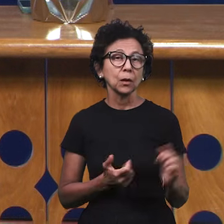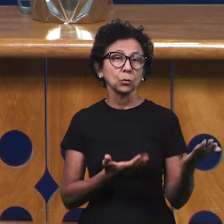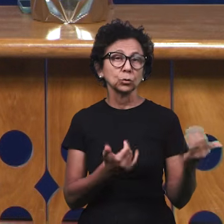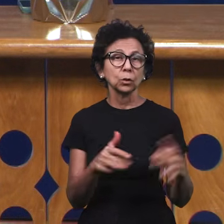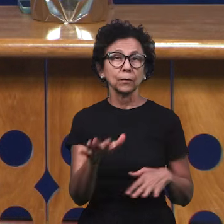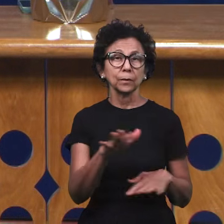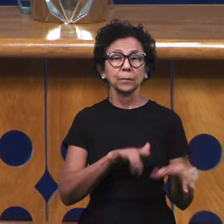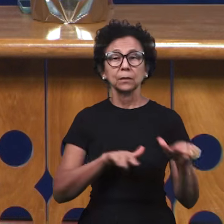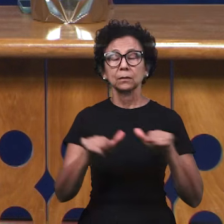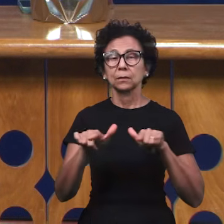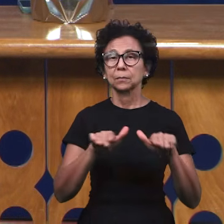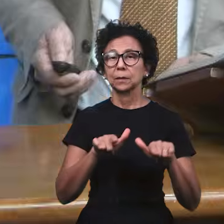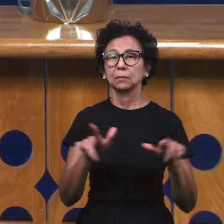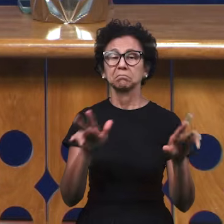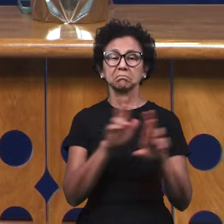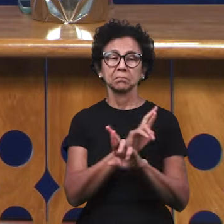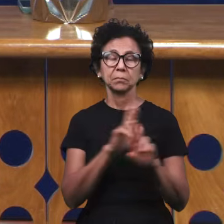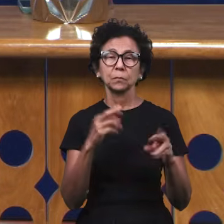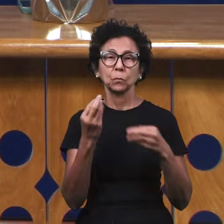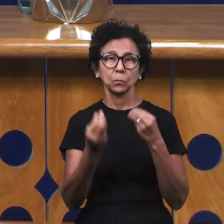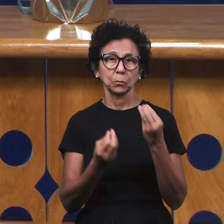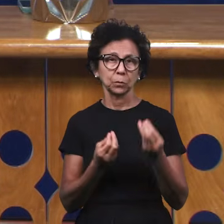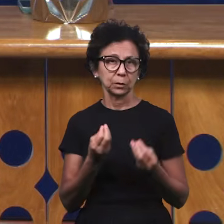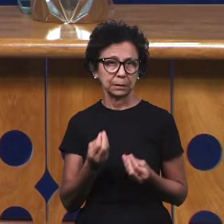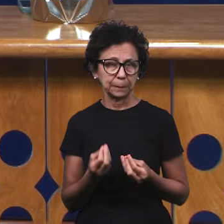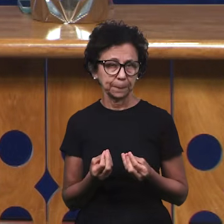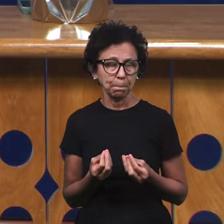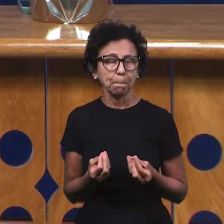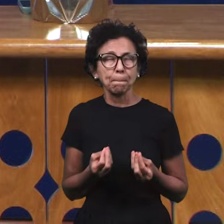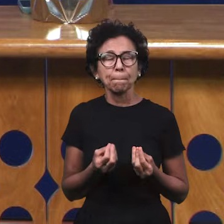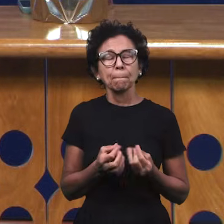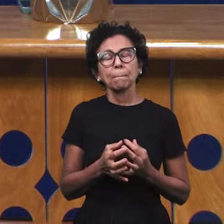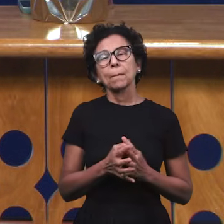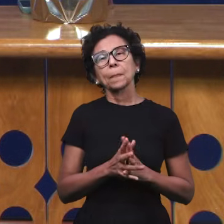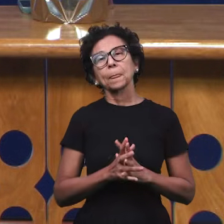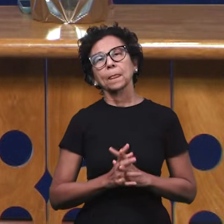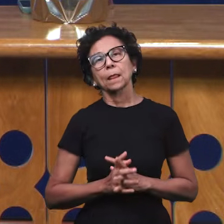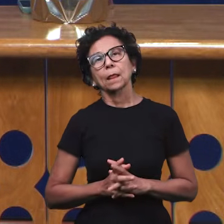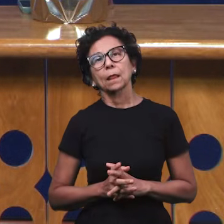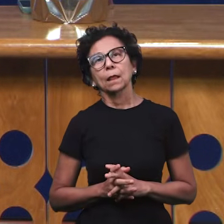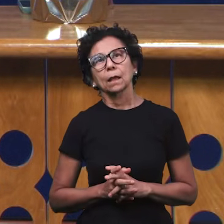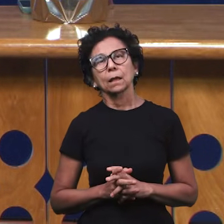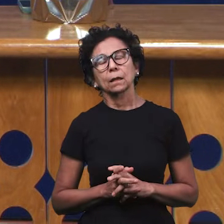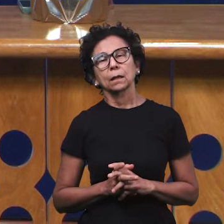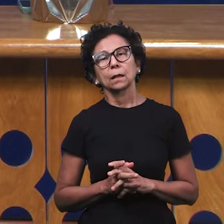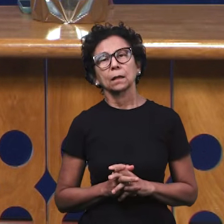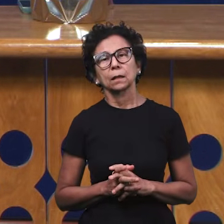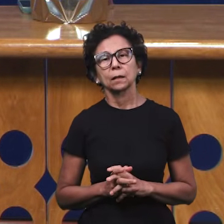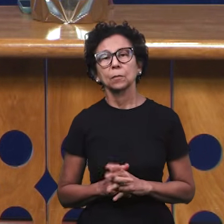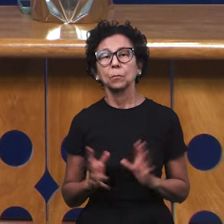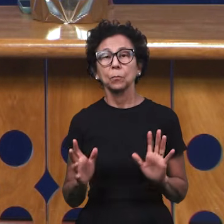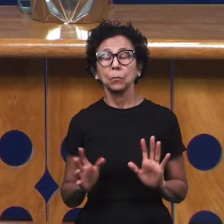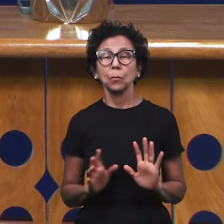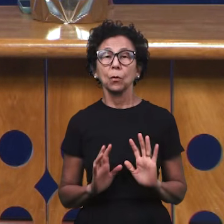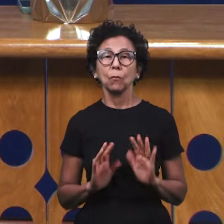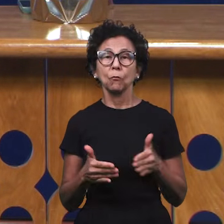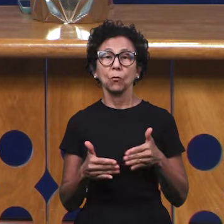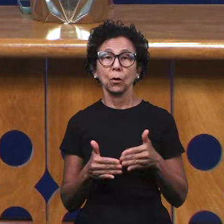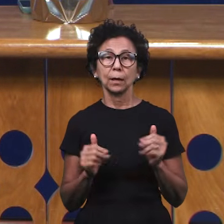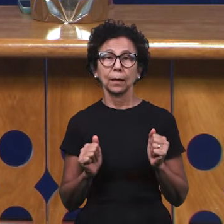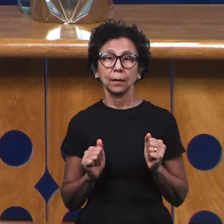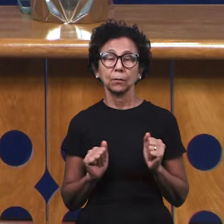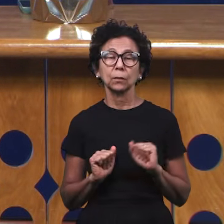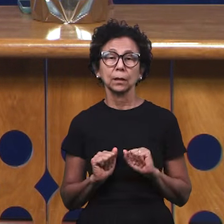ambiente de trabalho. Ou seja, aquilo que nós queremos abordar para os jovens é a forma dele